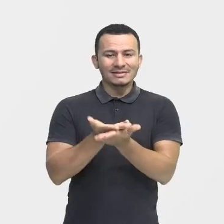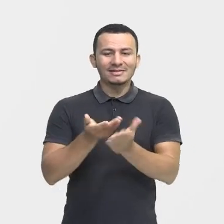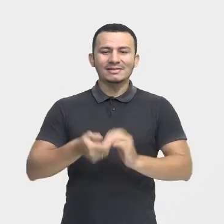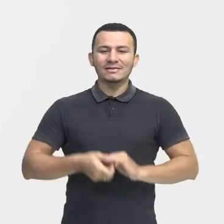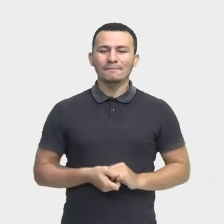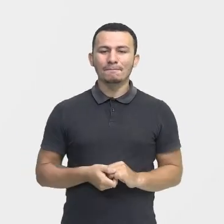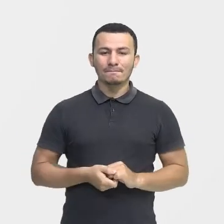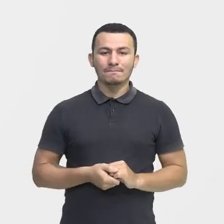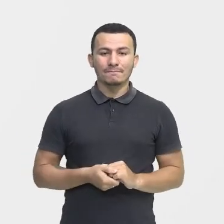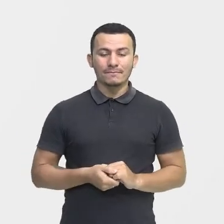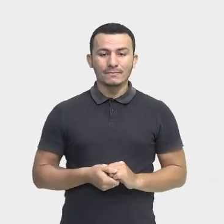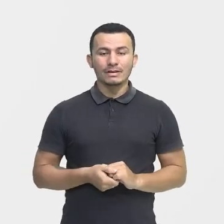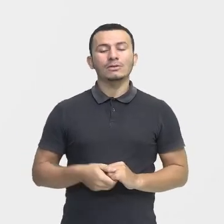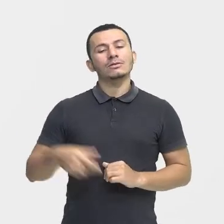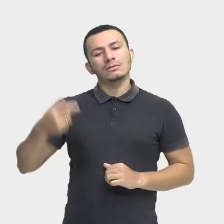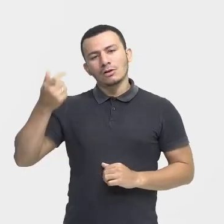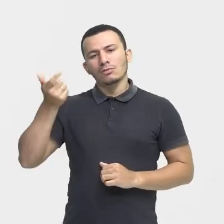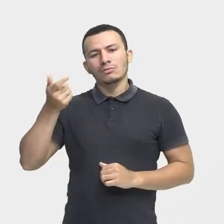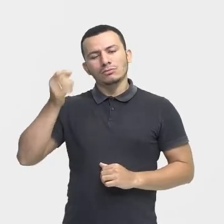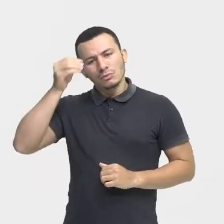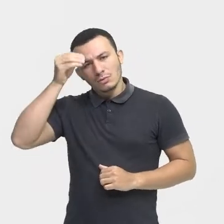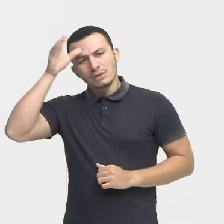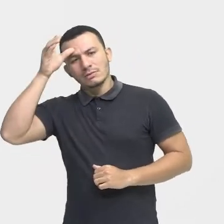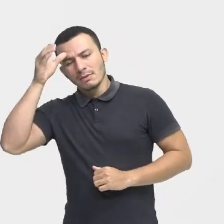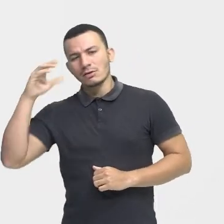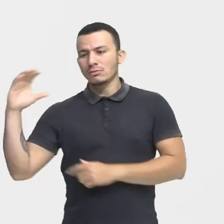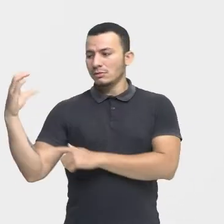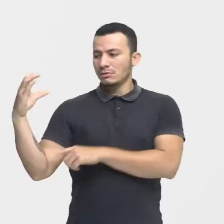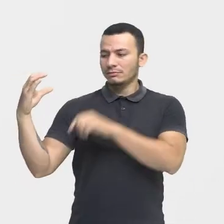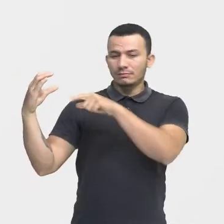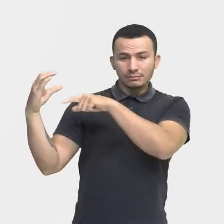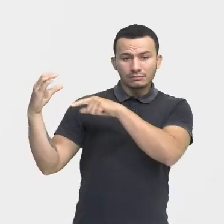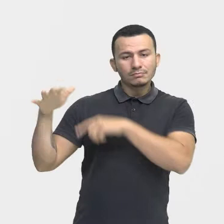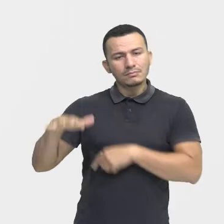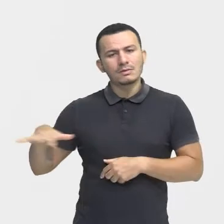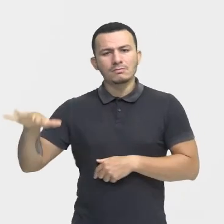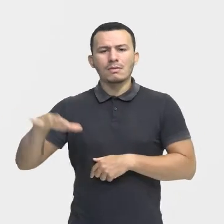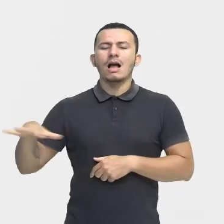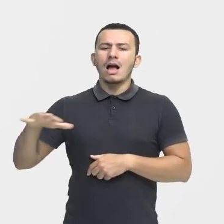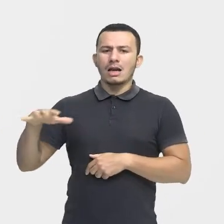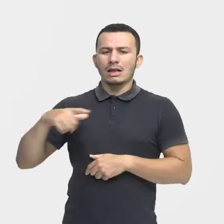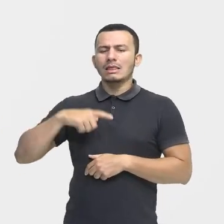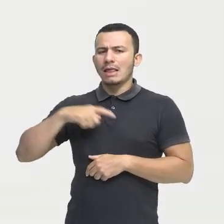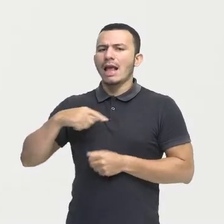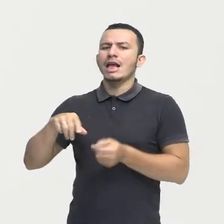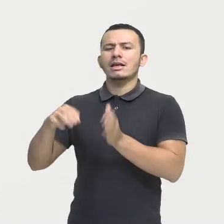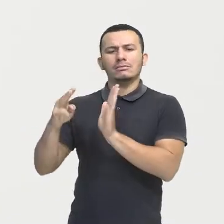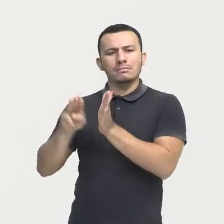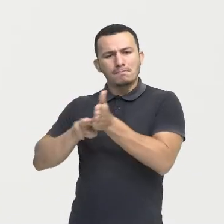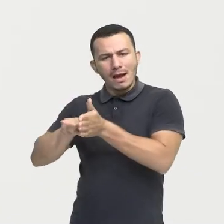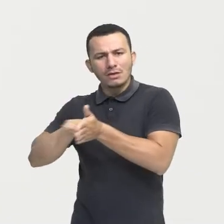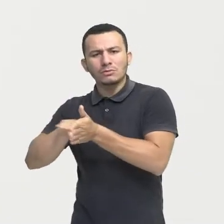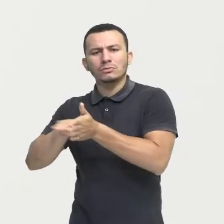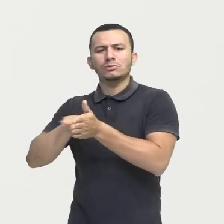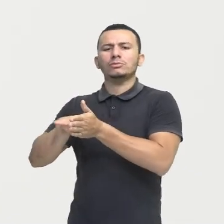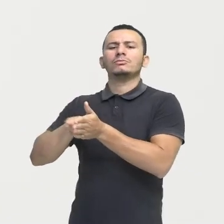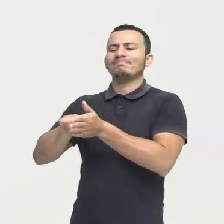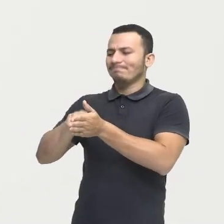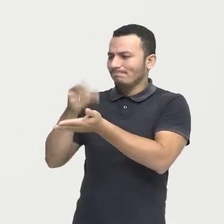O conhecimento científico, portanto, é um conhecimento já metódico, busca um método. Não é